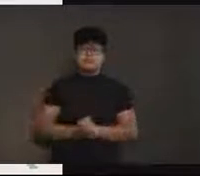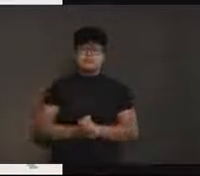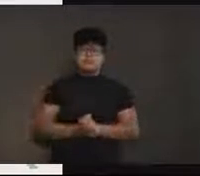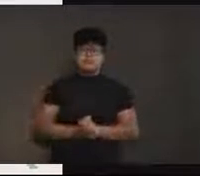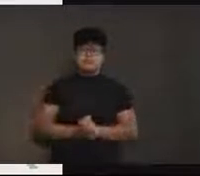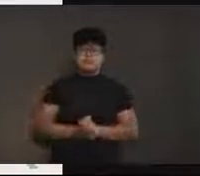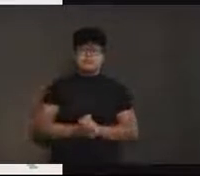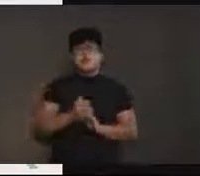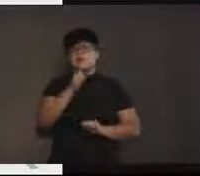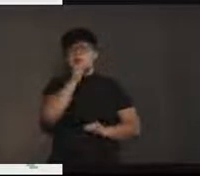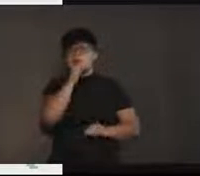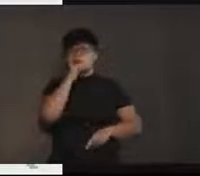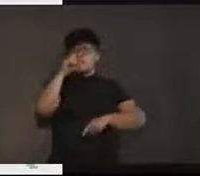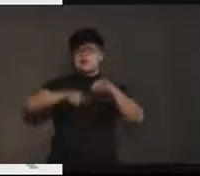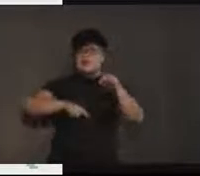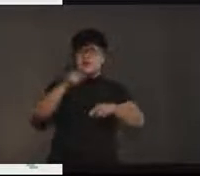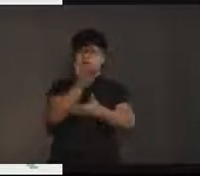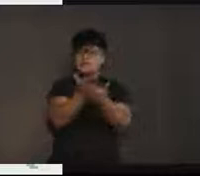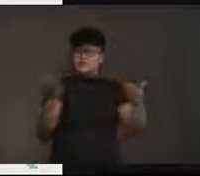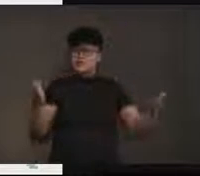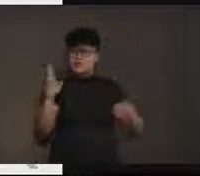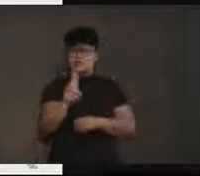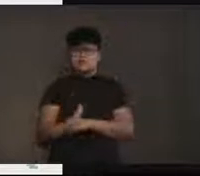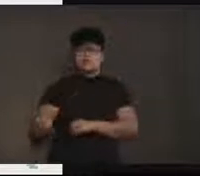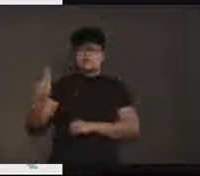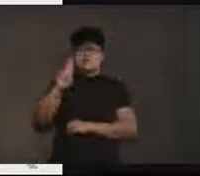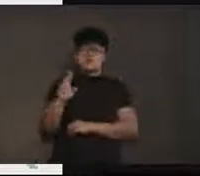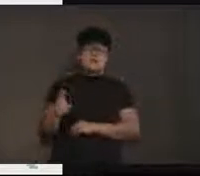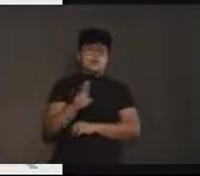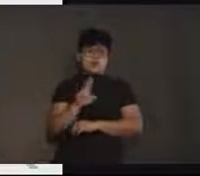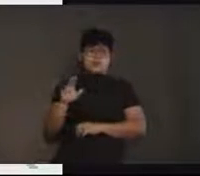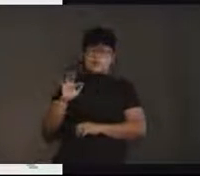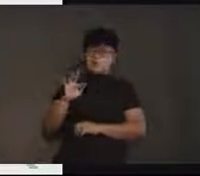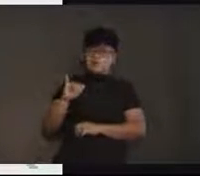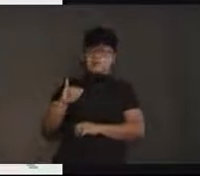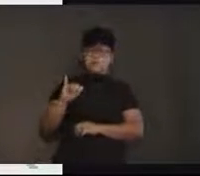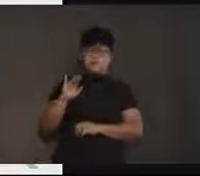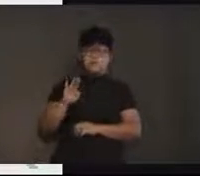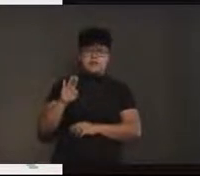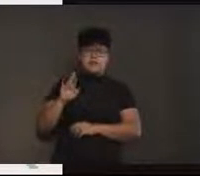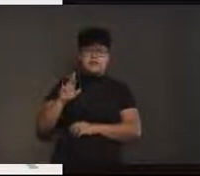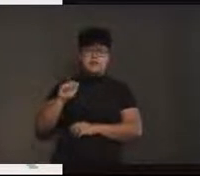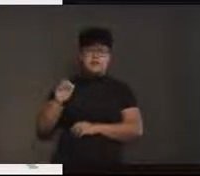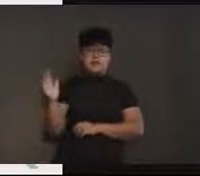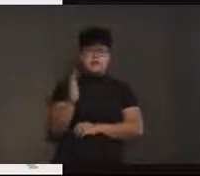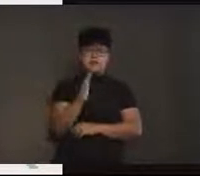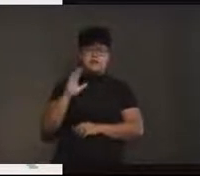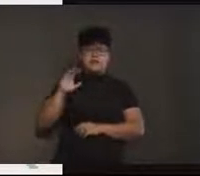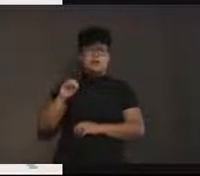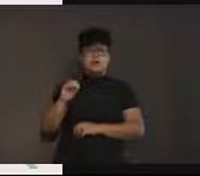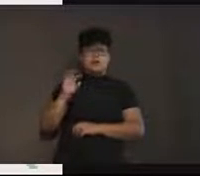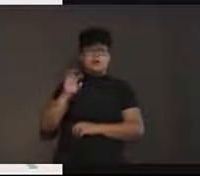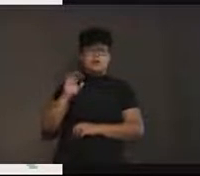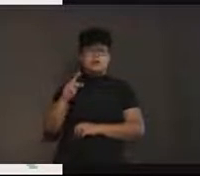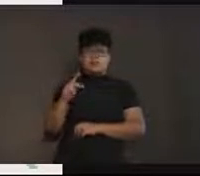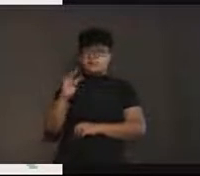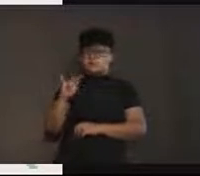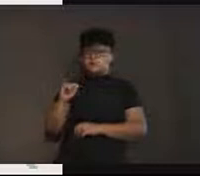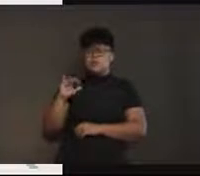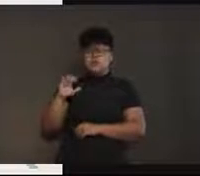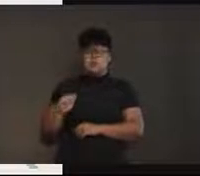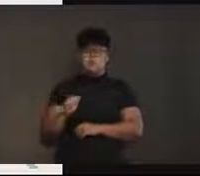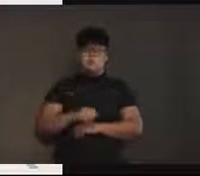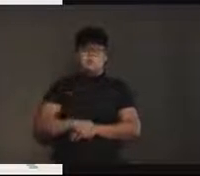do material que você usa por exemplo na fibra ótica sílica calcita outros materiais